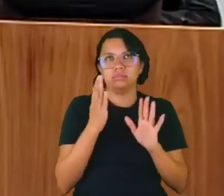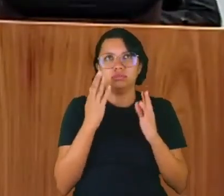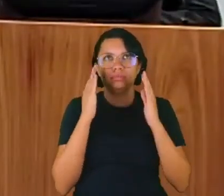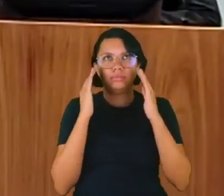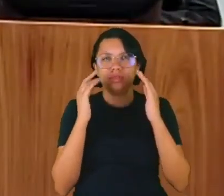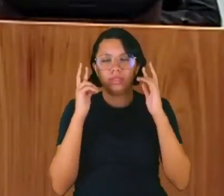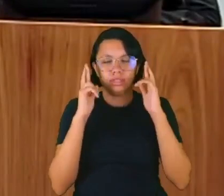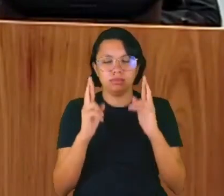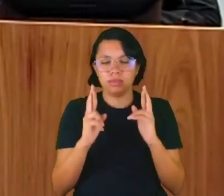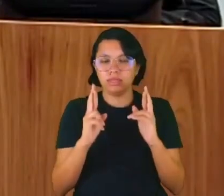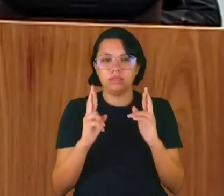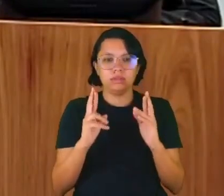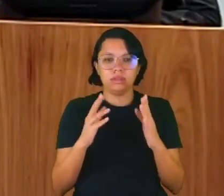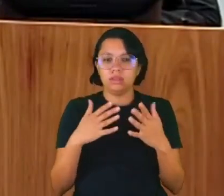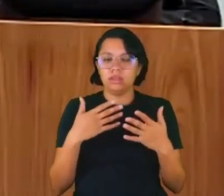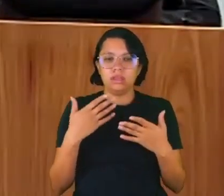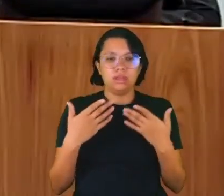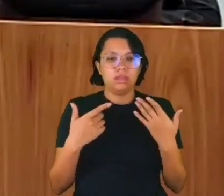nunca consegui